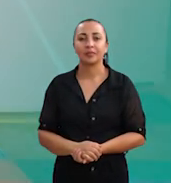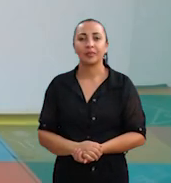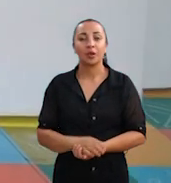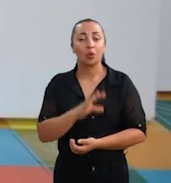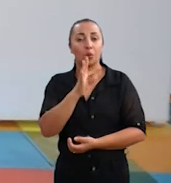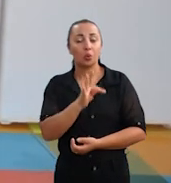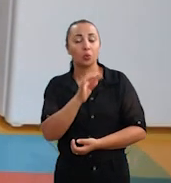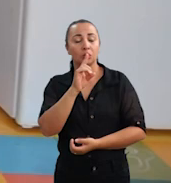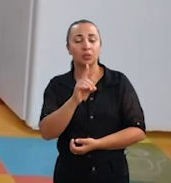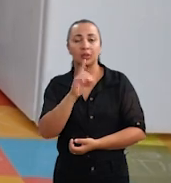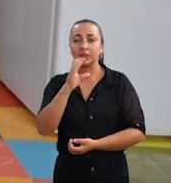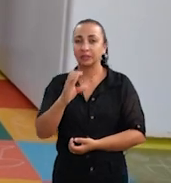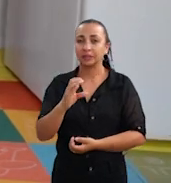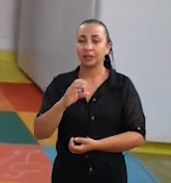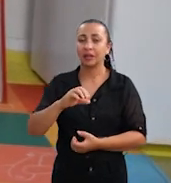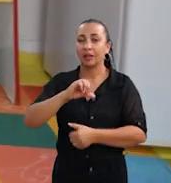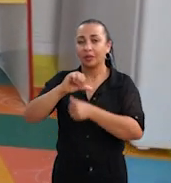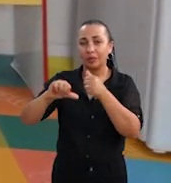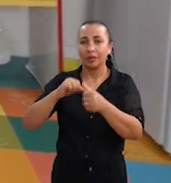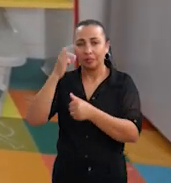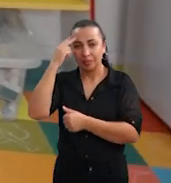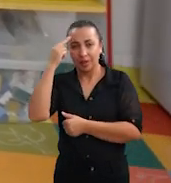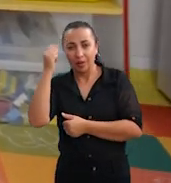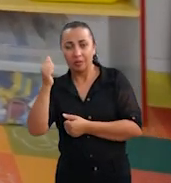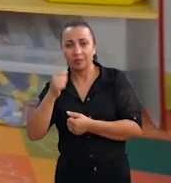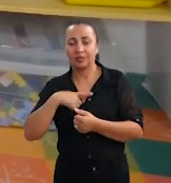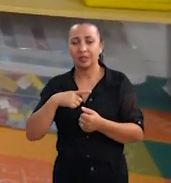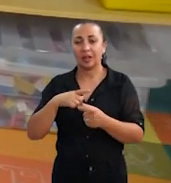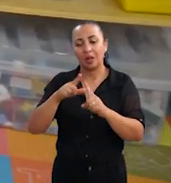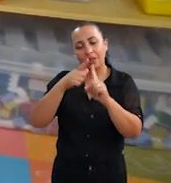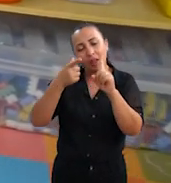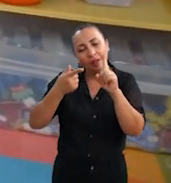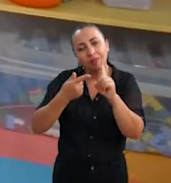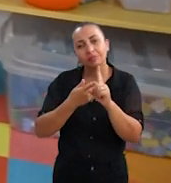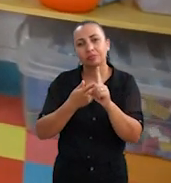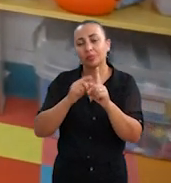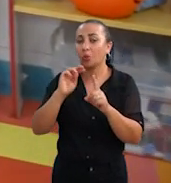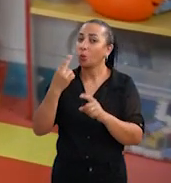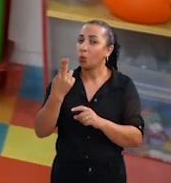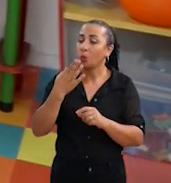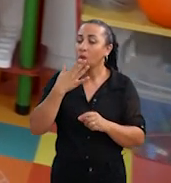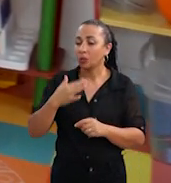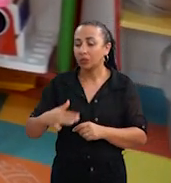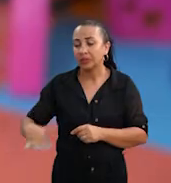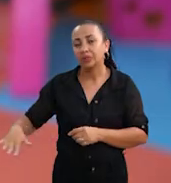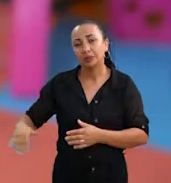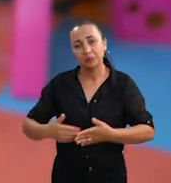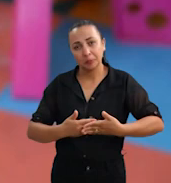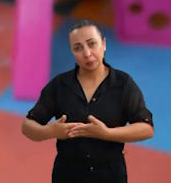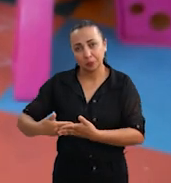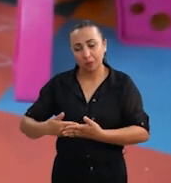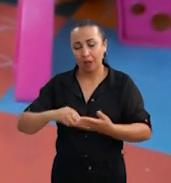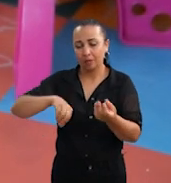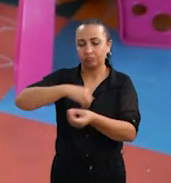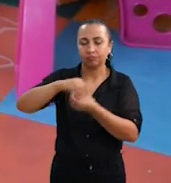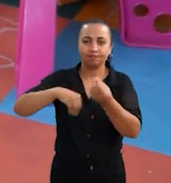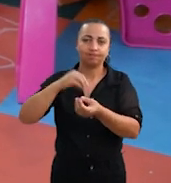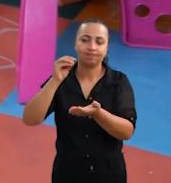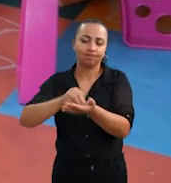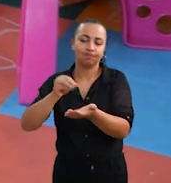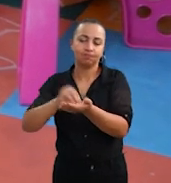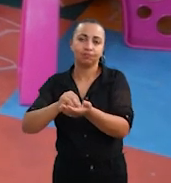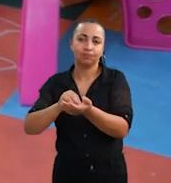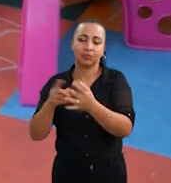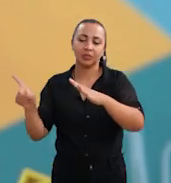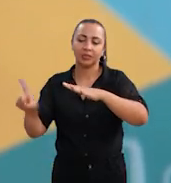Os transtornos do neurodesenvolvimento têm sua origem no período gestacional ou na infância. Envolvem déficits